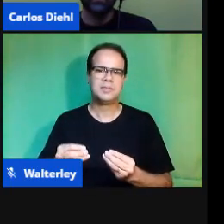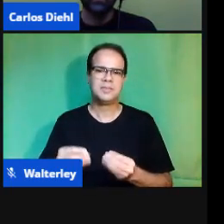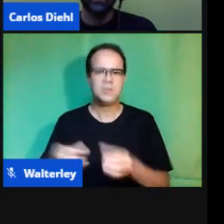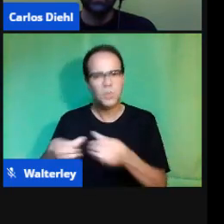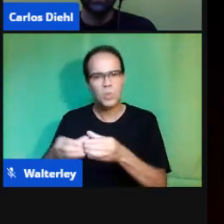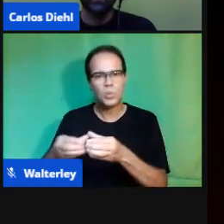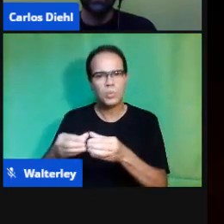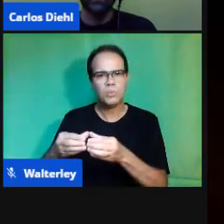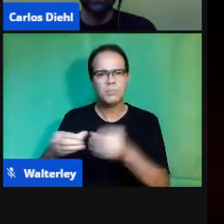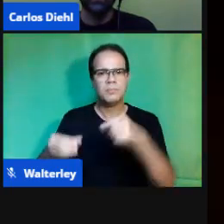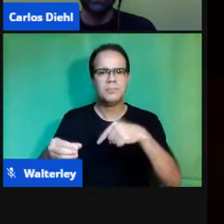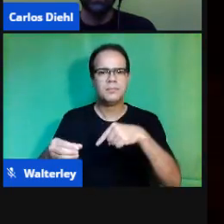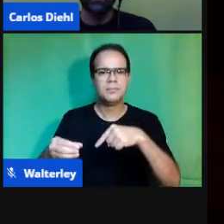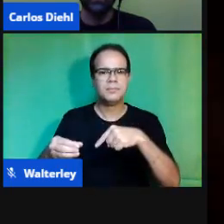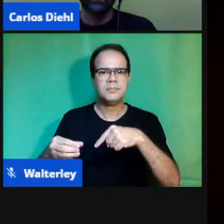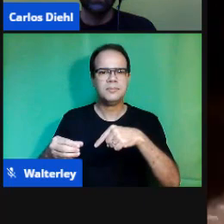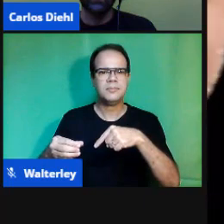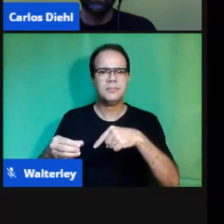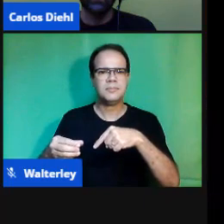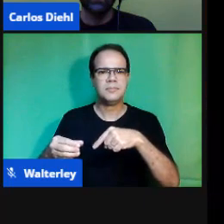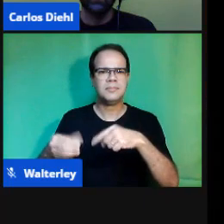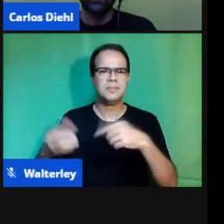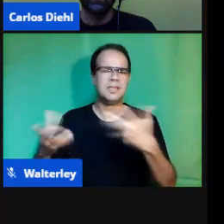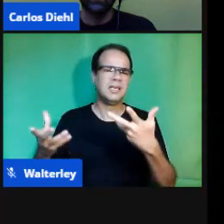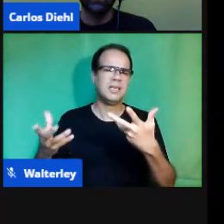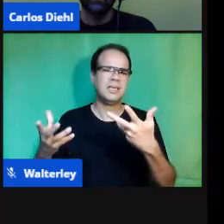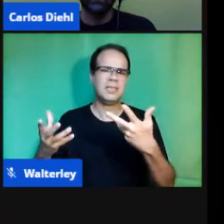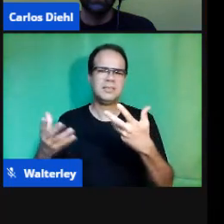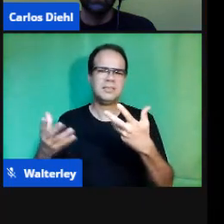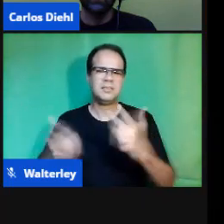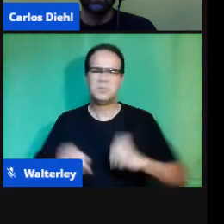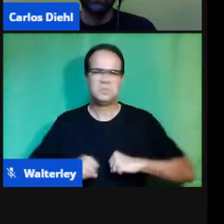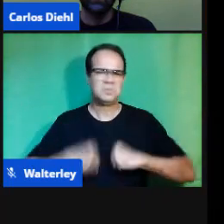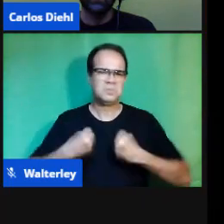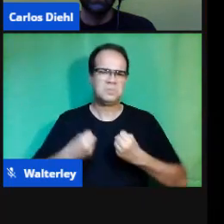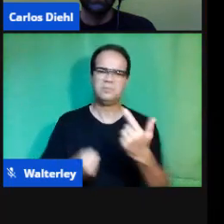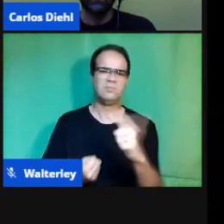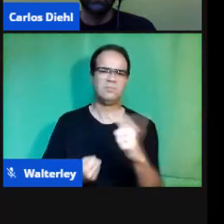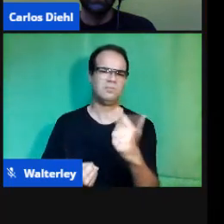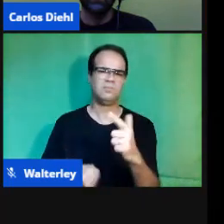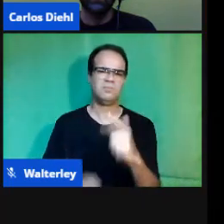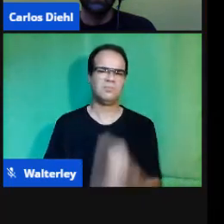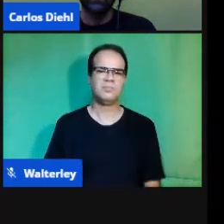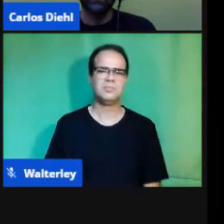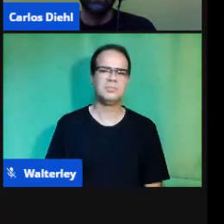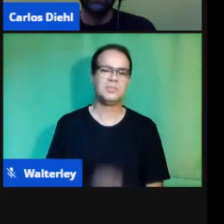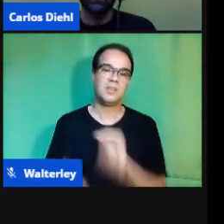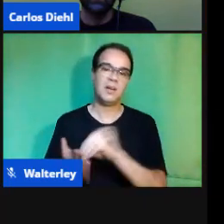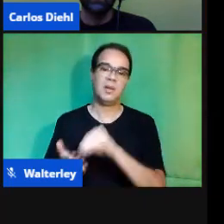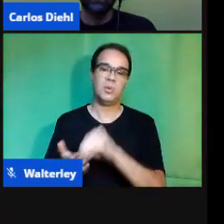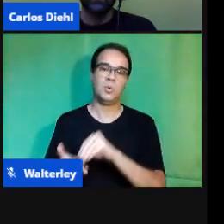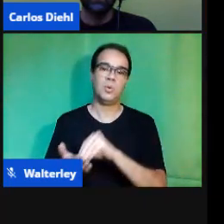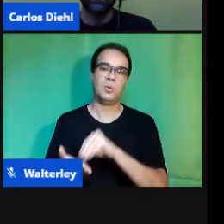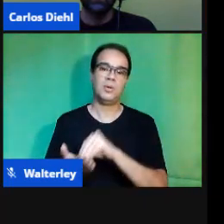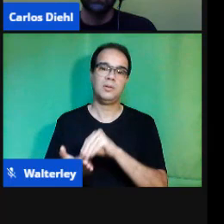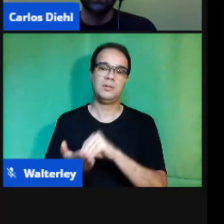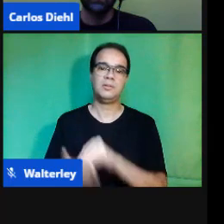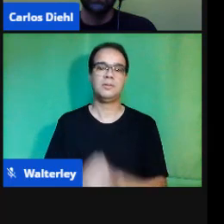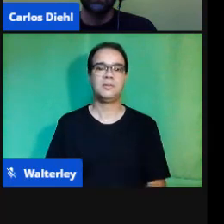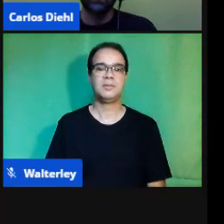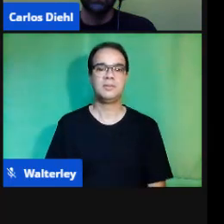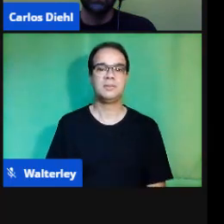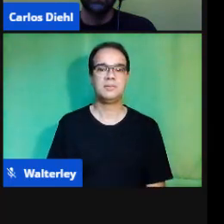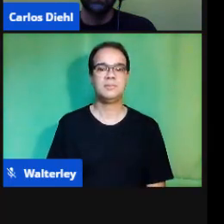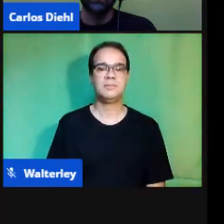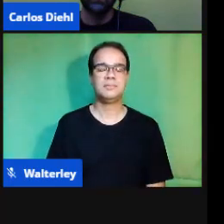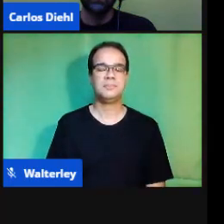pelos grupos que, de uma certa forma, defendiam tradicionalmente o divisionismo, né? O que leva muita gente a fazer o